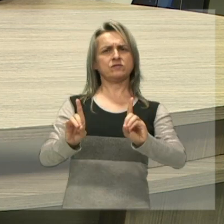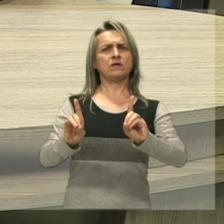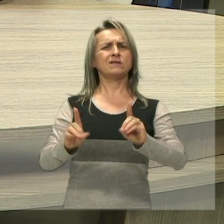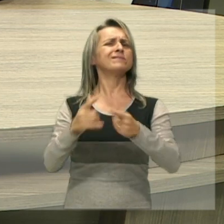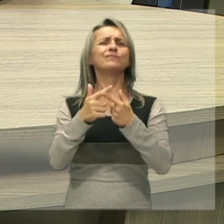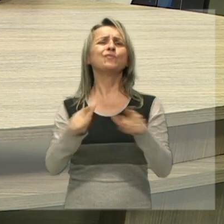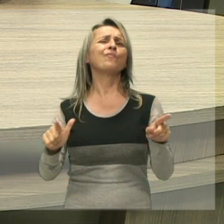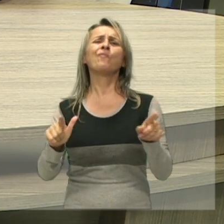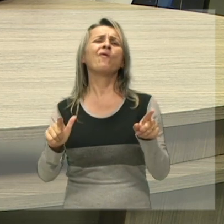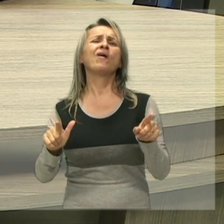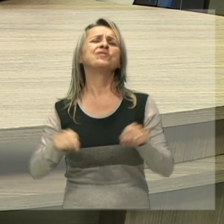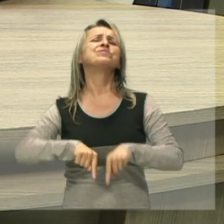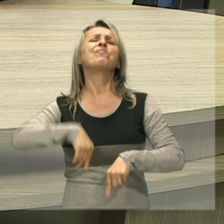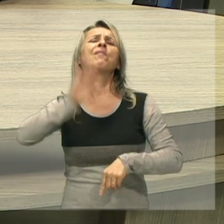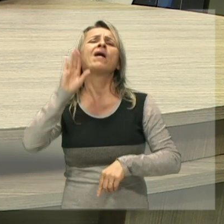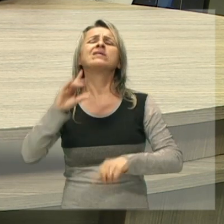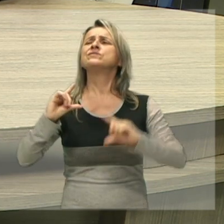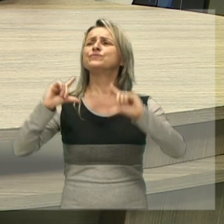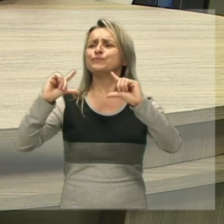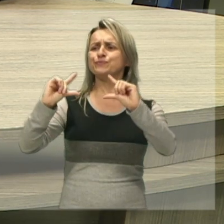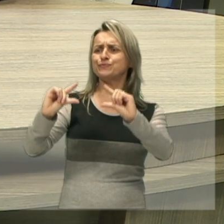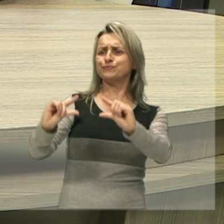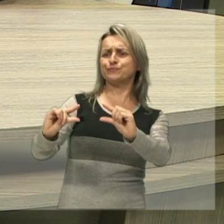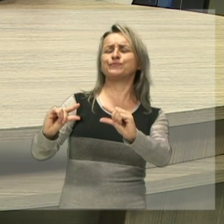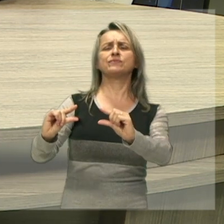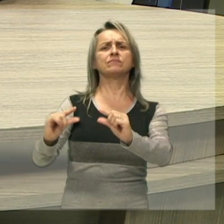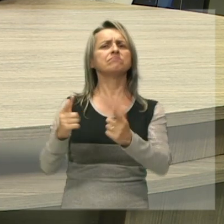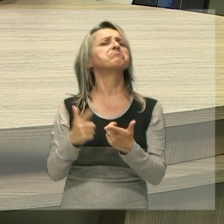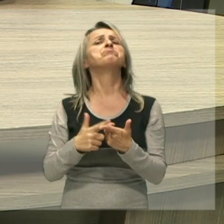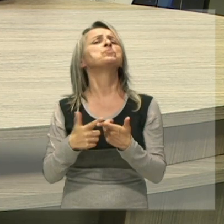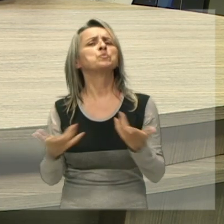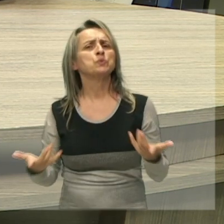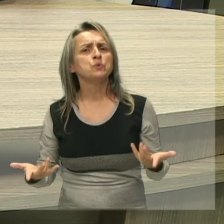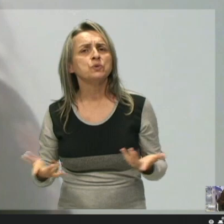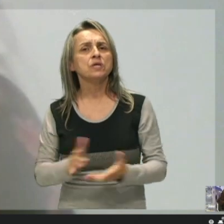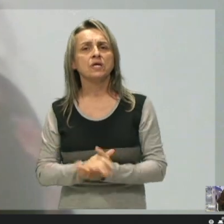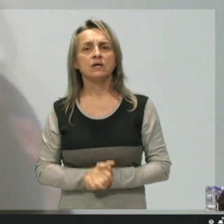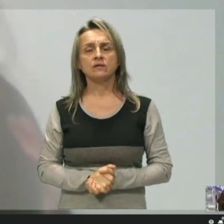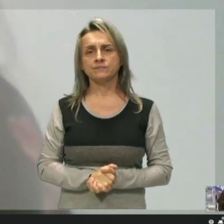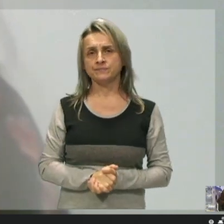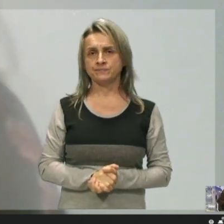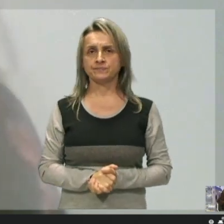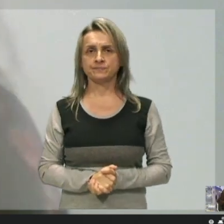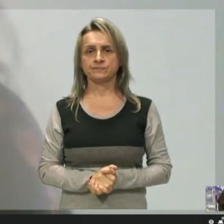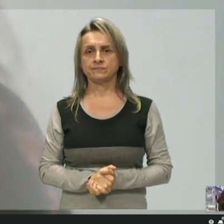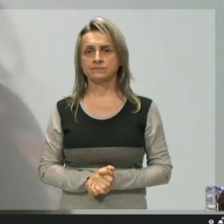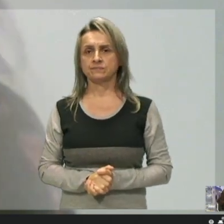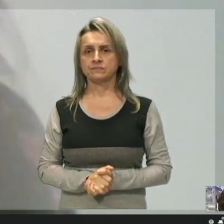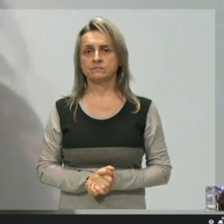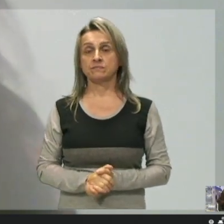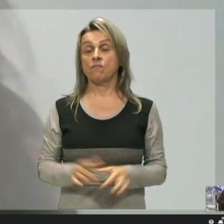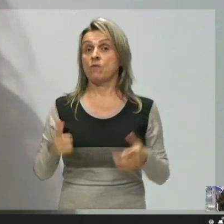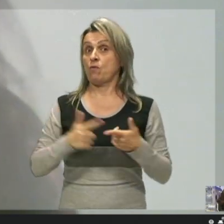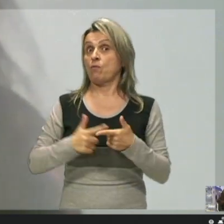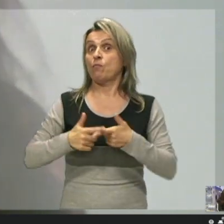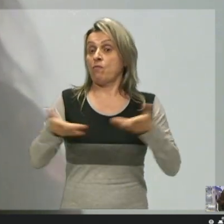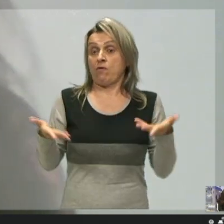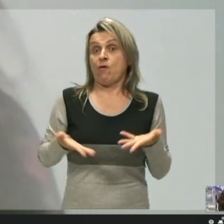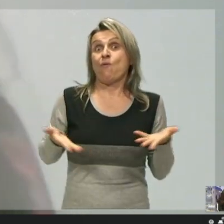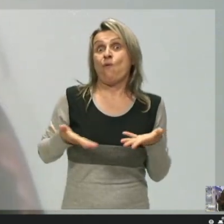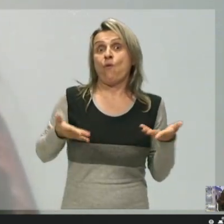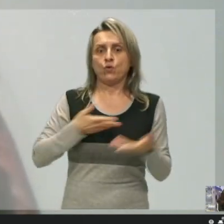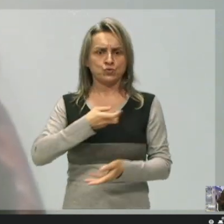minoria. Por quê? Porque hoje a gente trabalha com um número muito alto de pessoas com deficiência, né? A